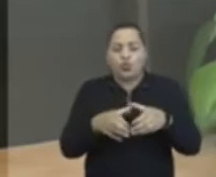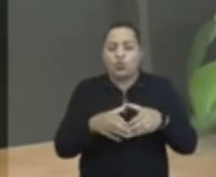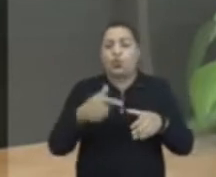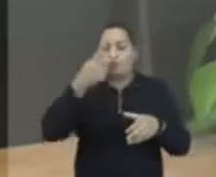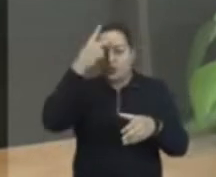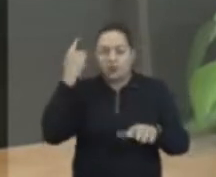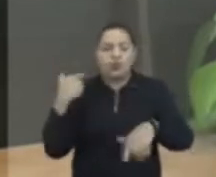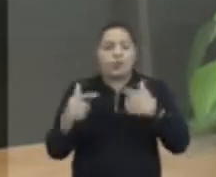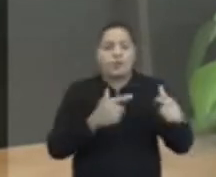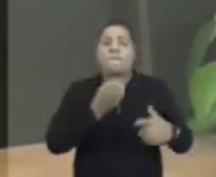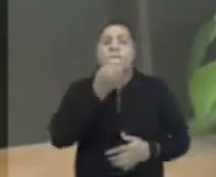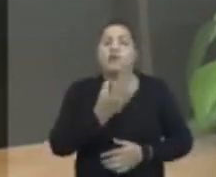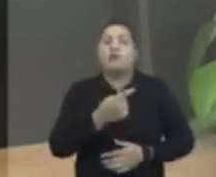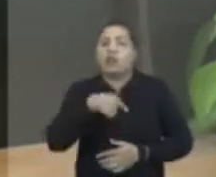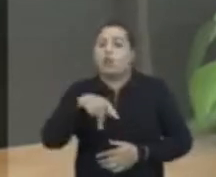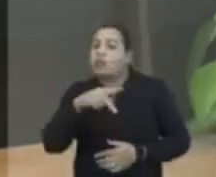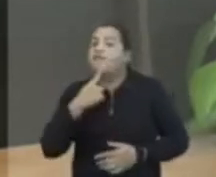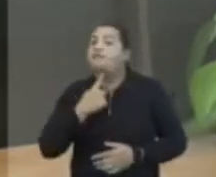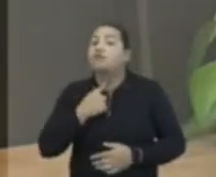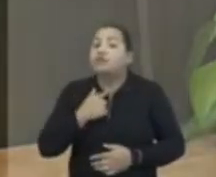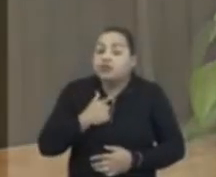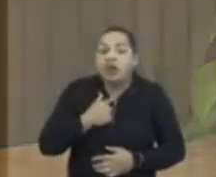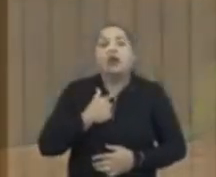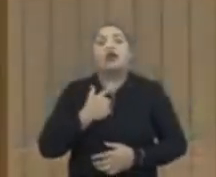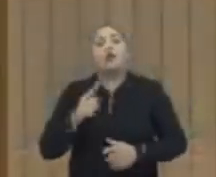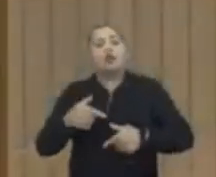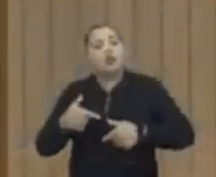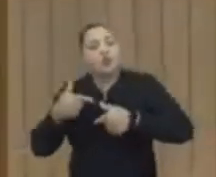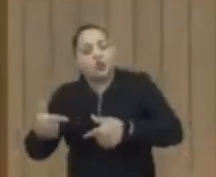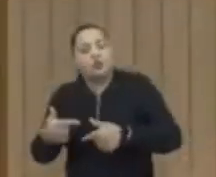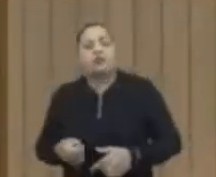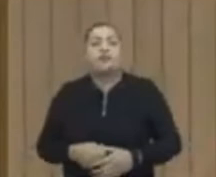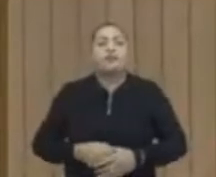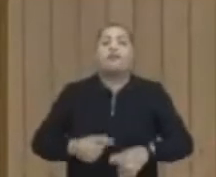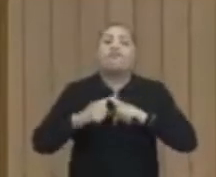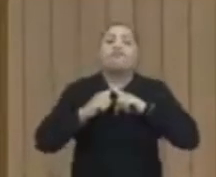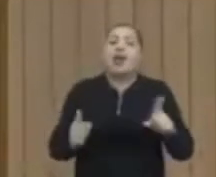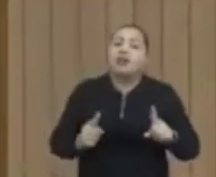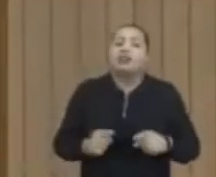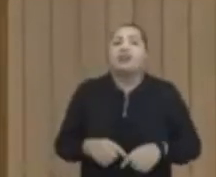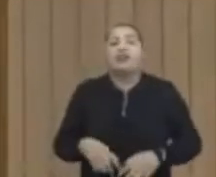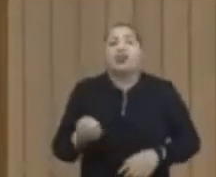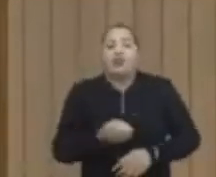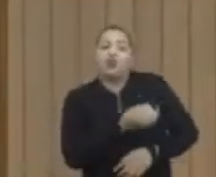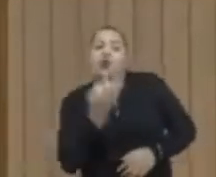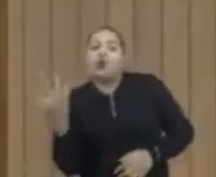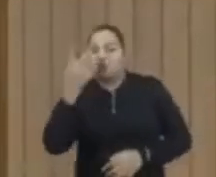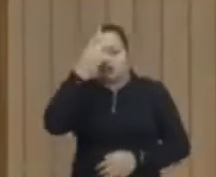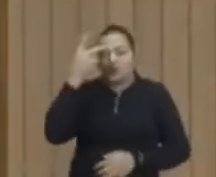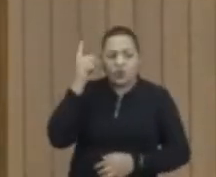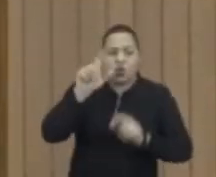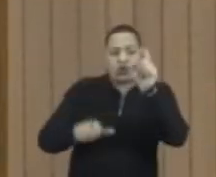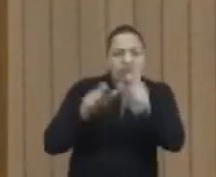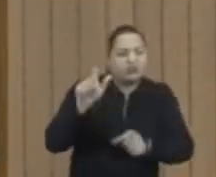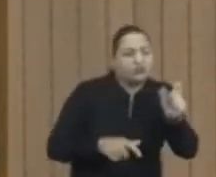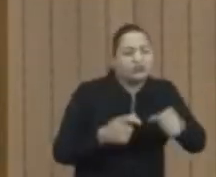nas vontades, nas lutas, mas não é tão grande em número humano quanto a gente gostaria, mas